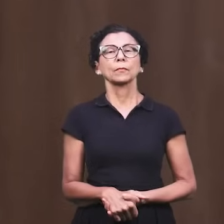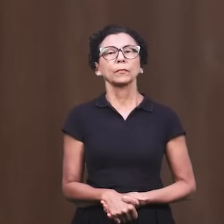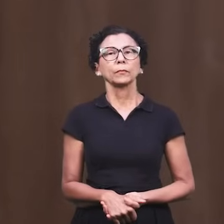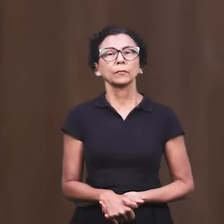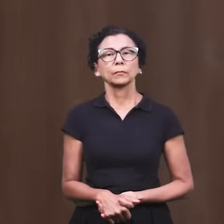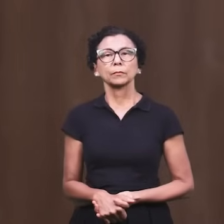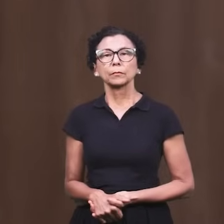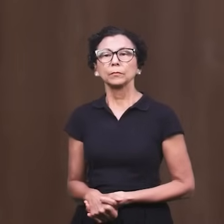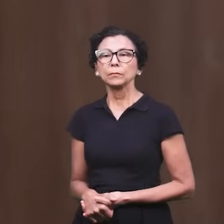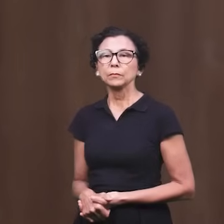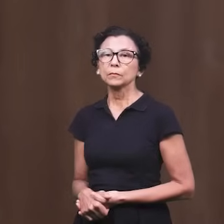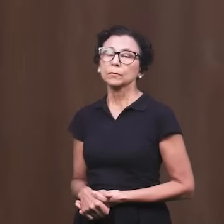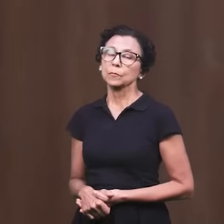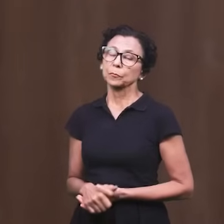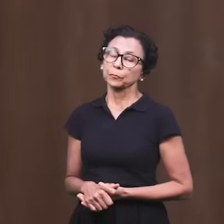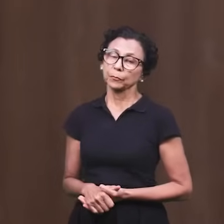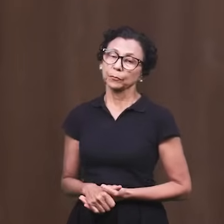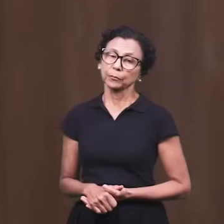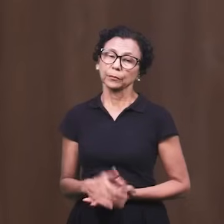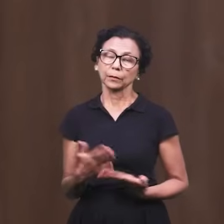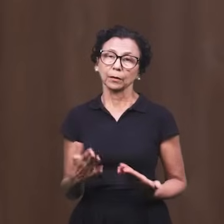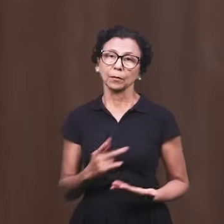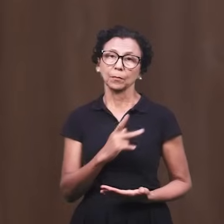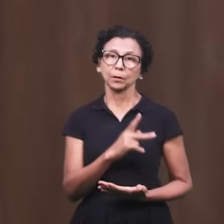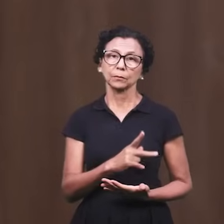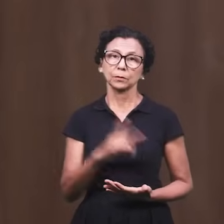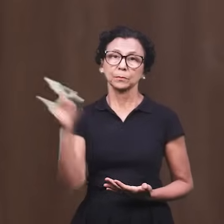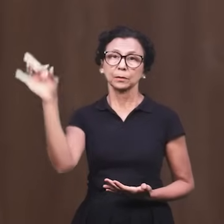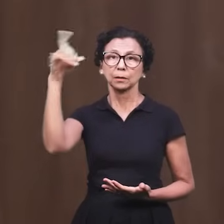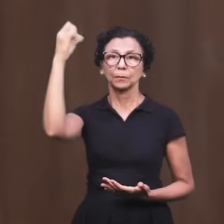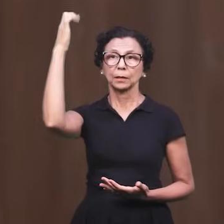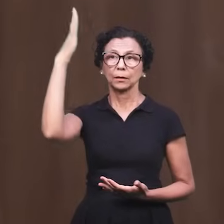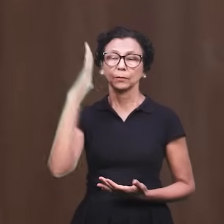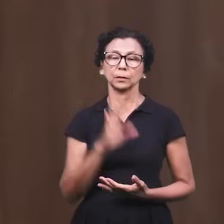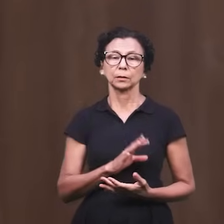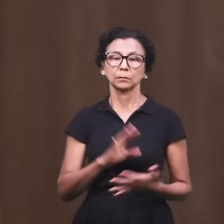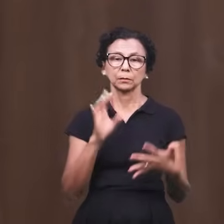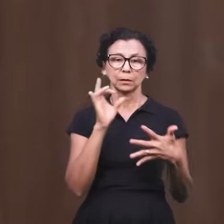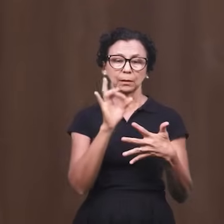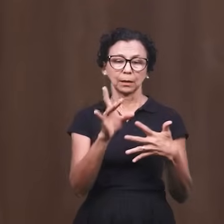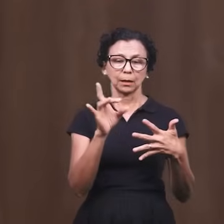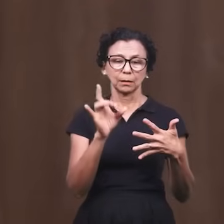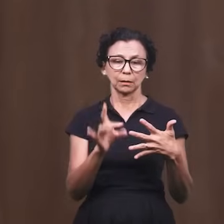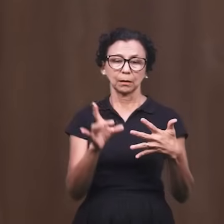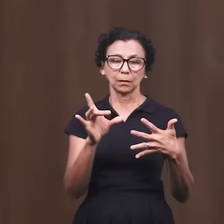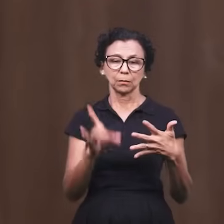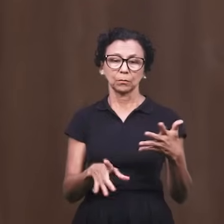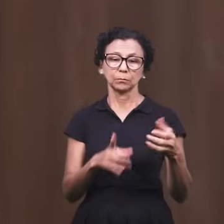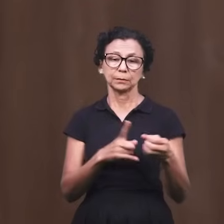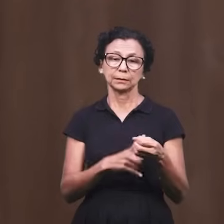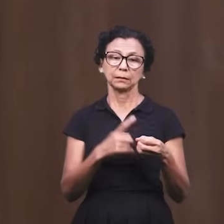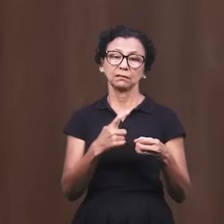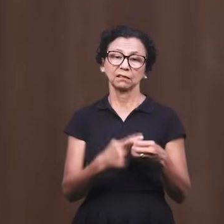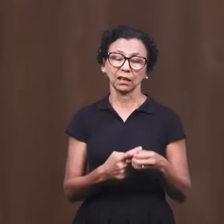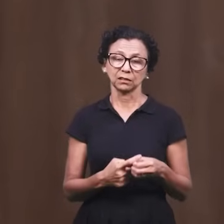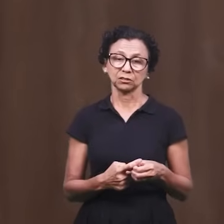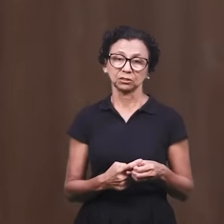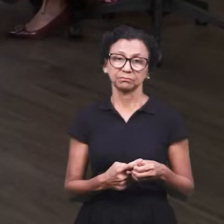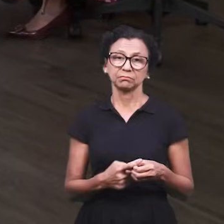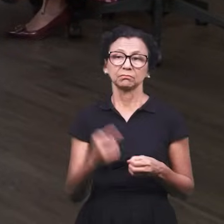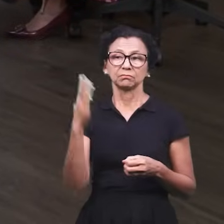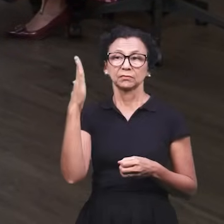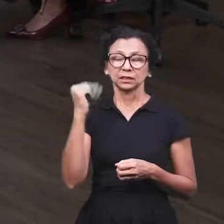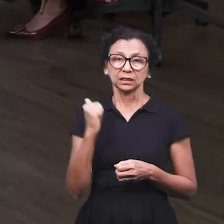aquilo que o Espírito Santo vai me revelando de cidade em cidade. E eu sei que o Espírito Santo tem me falado que me aguardam prisões